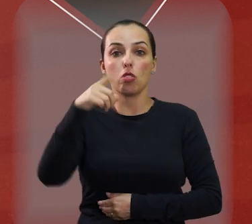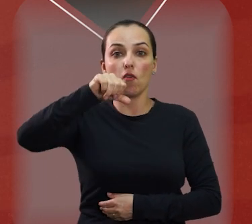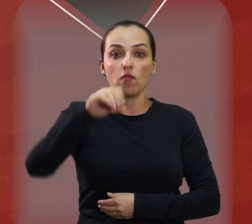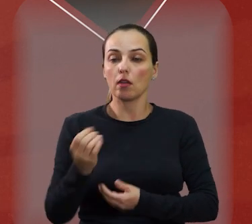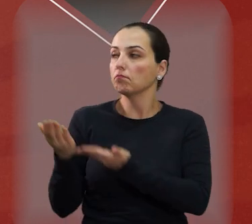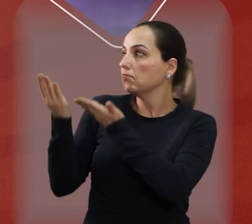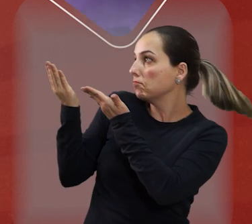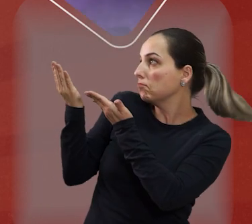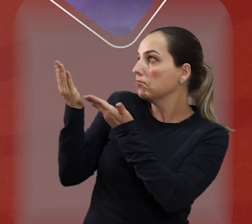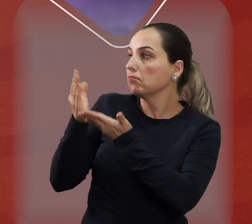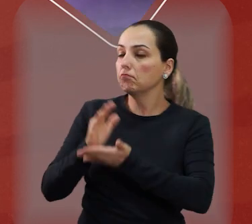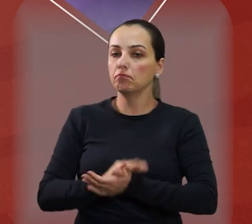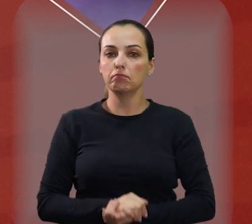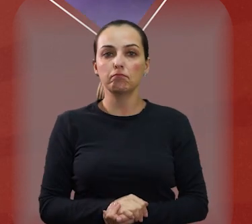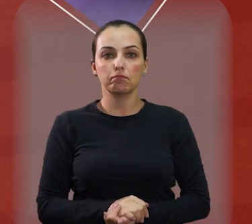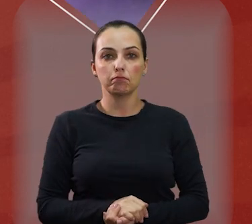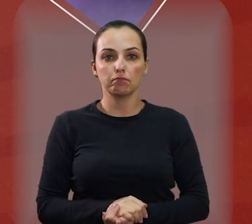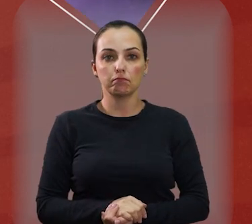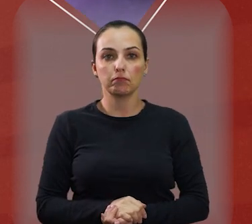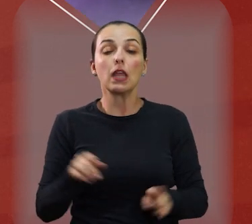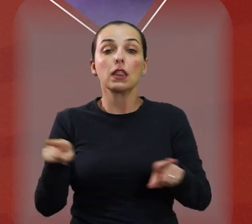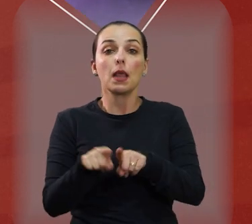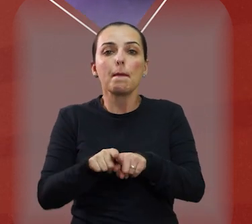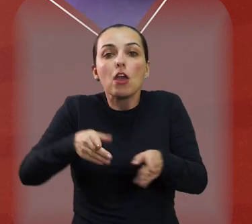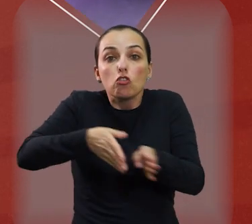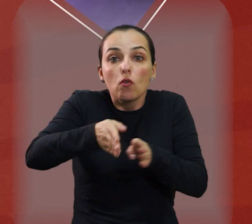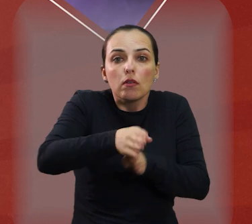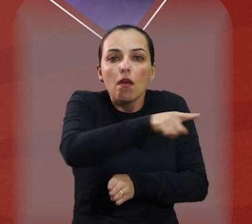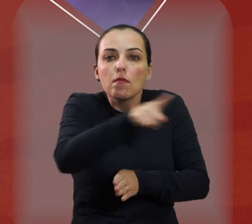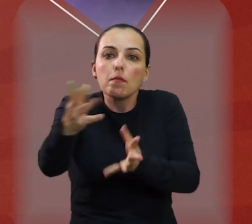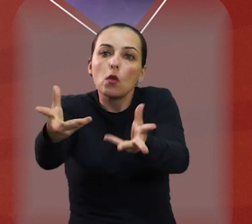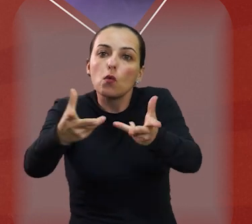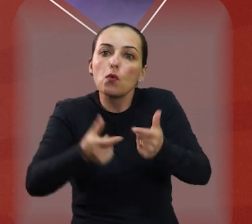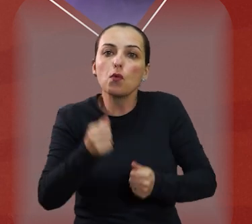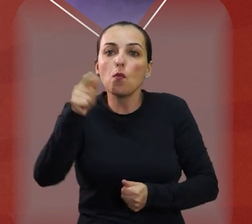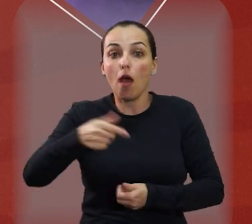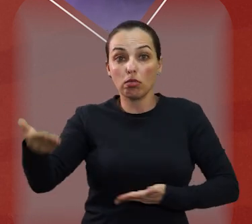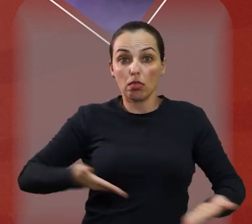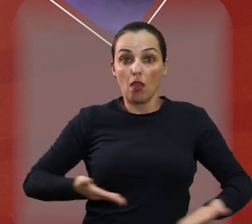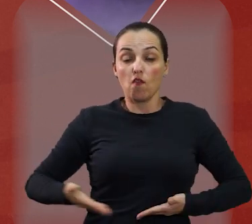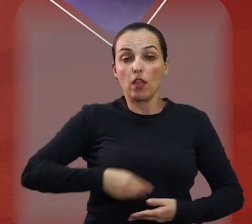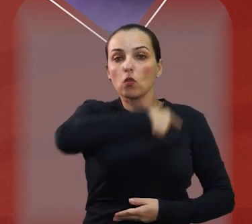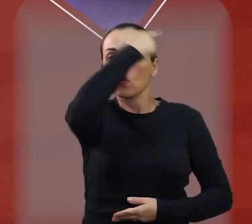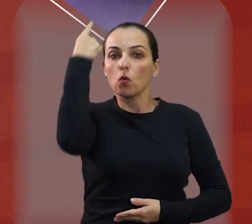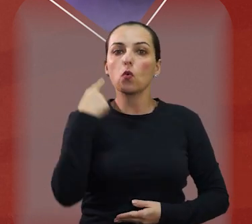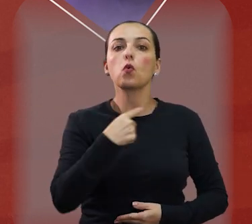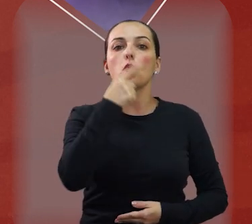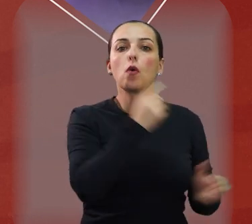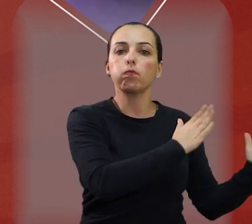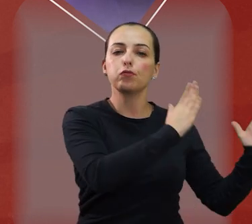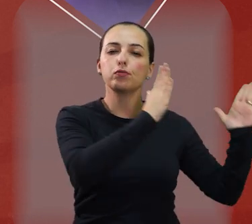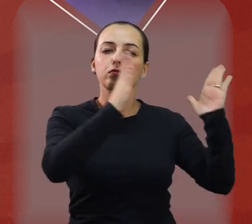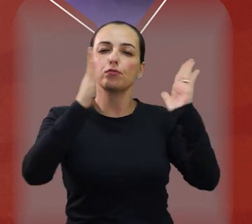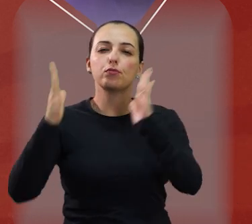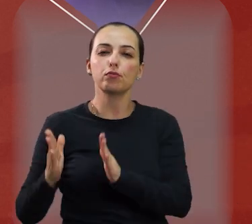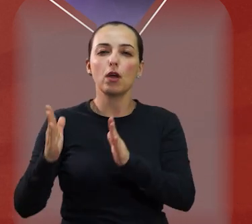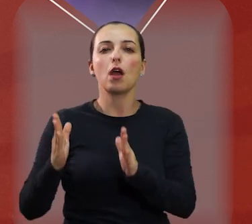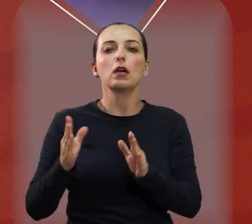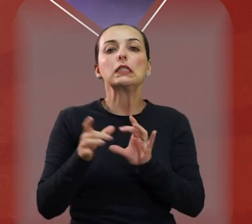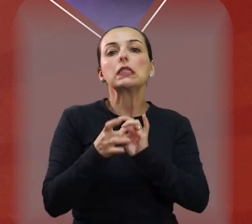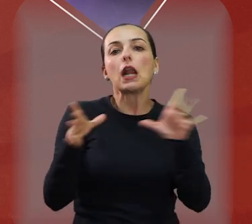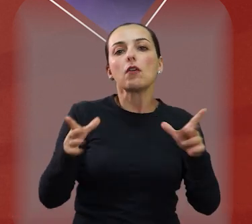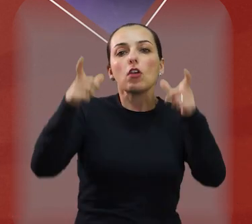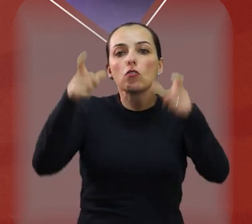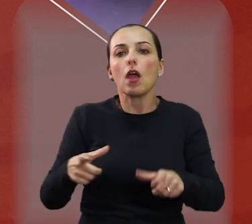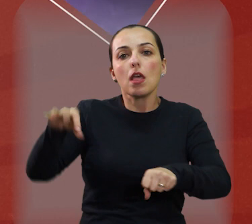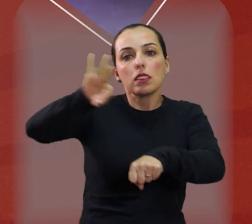nacional. Orientação e acolhimento são oferecidos como serviço 24 horas no Centro de Referência